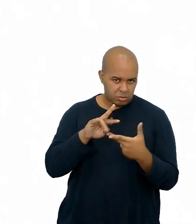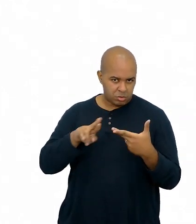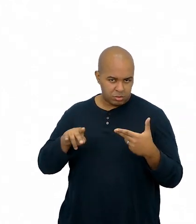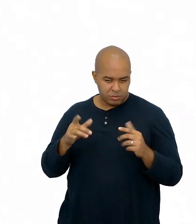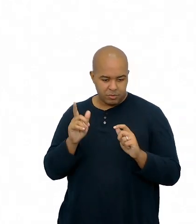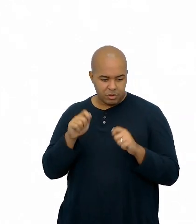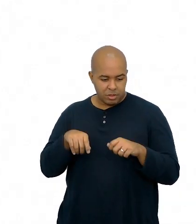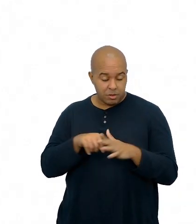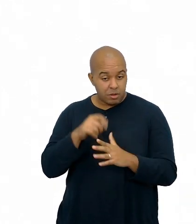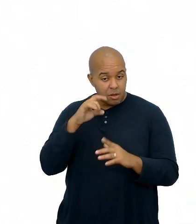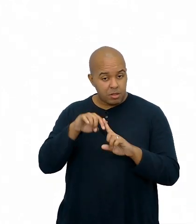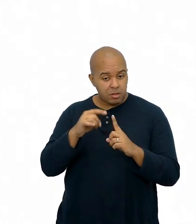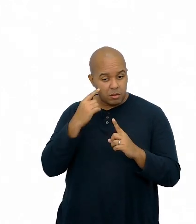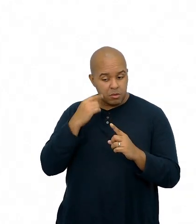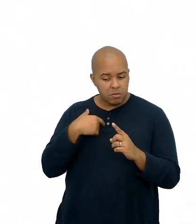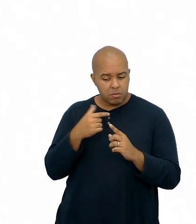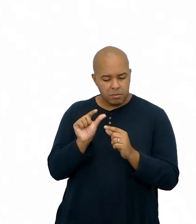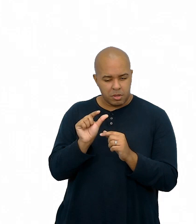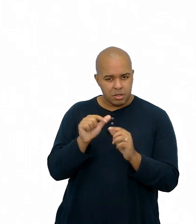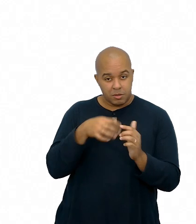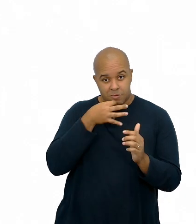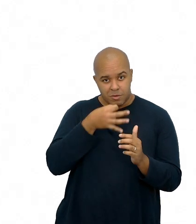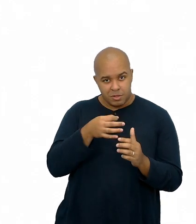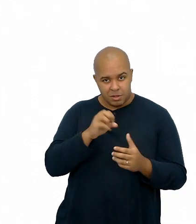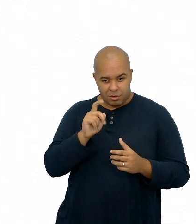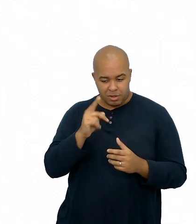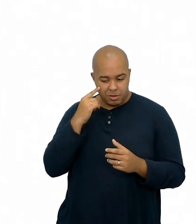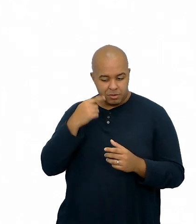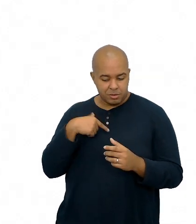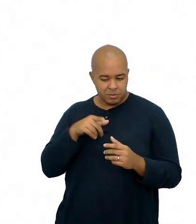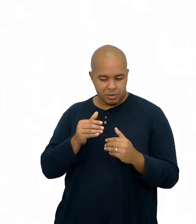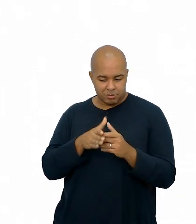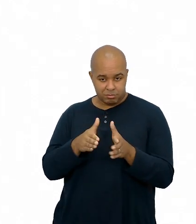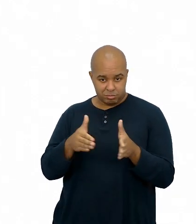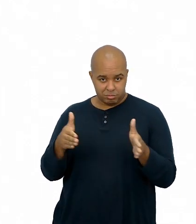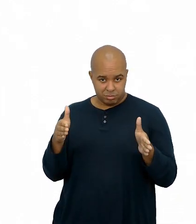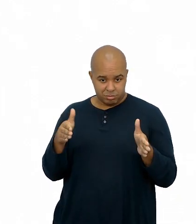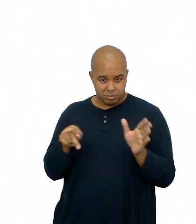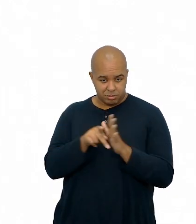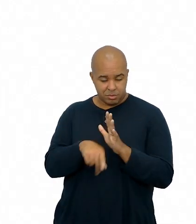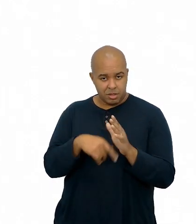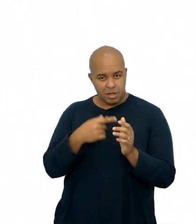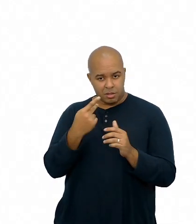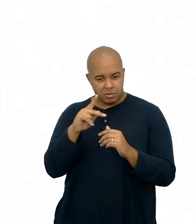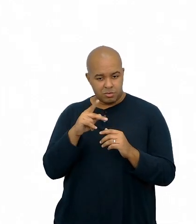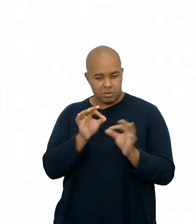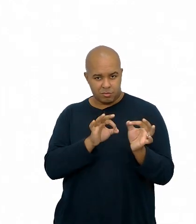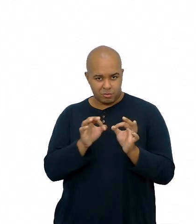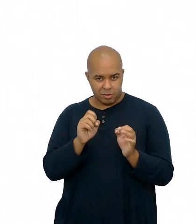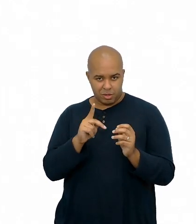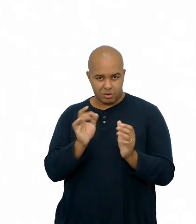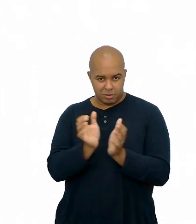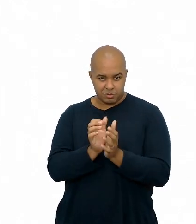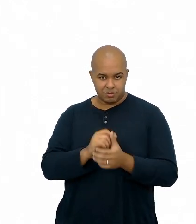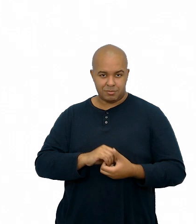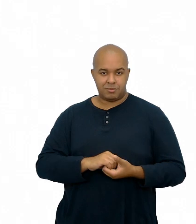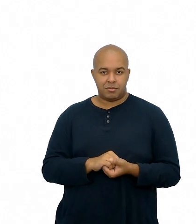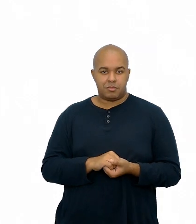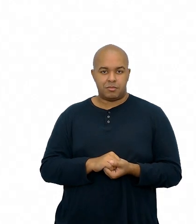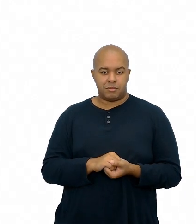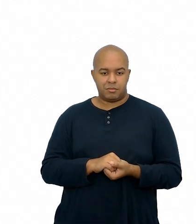Então, aqui é apenas uma pequena sugestão, que vocês vão ampliando aí com a sua turma.